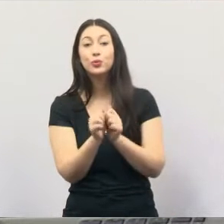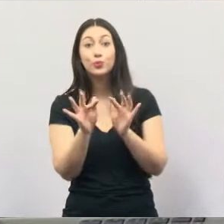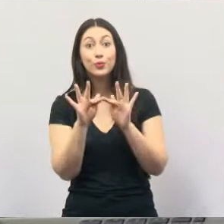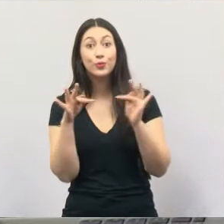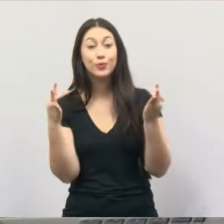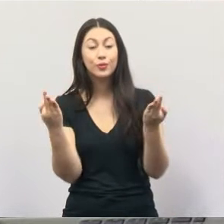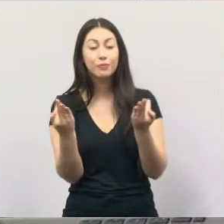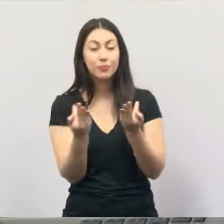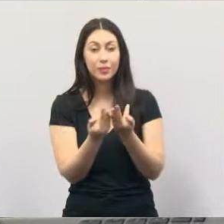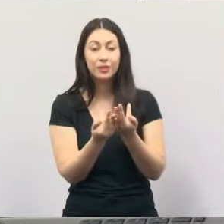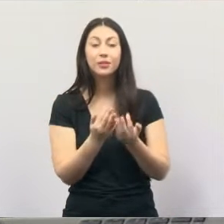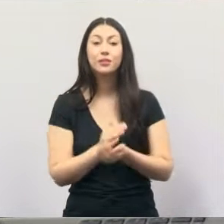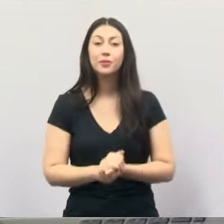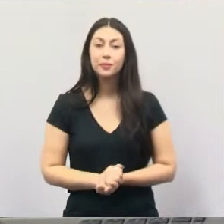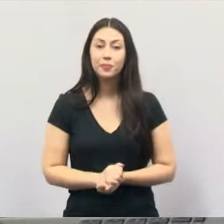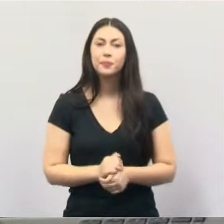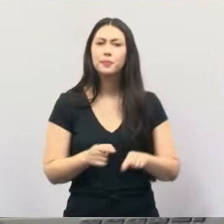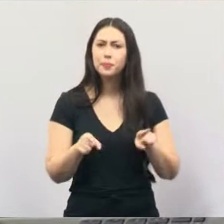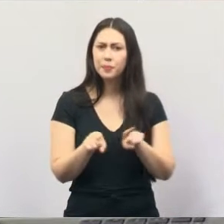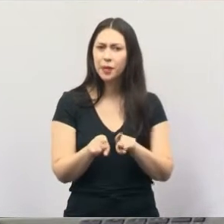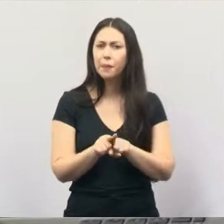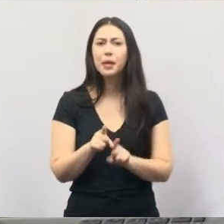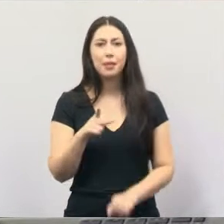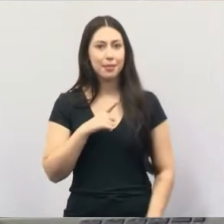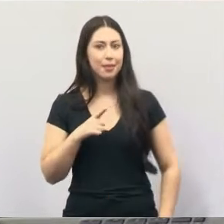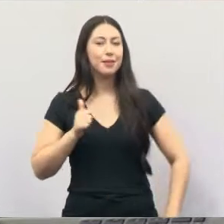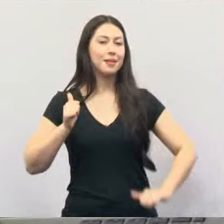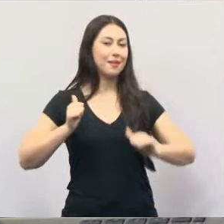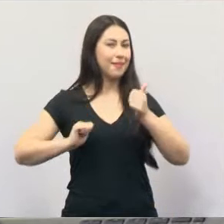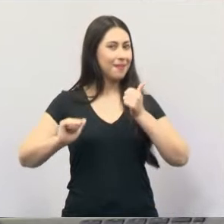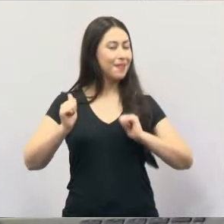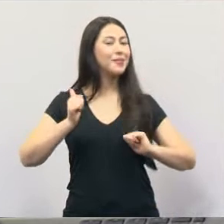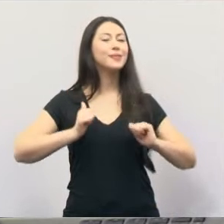Dário, que também tem artistas,